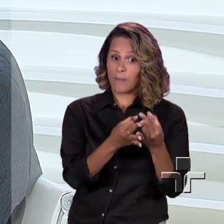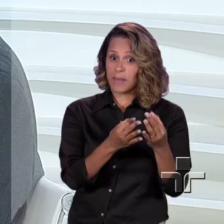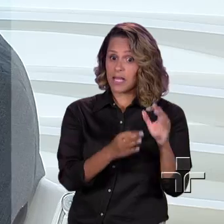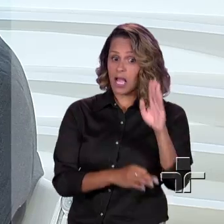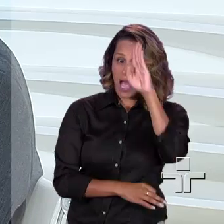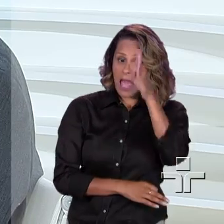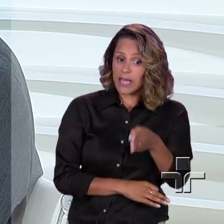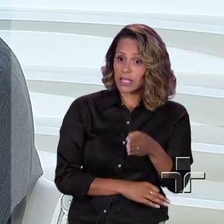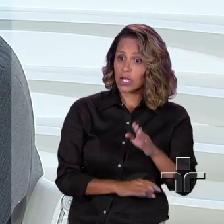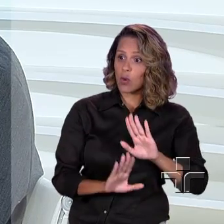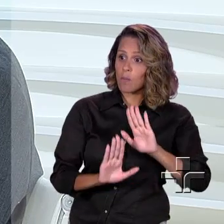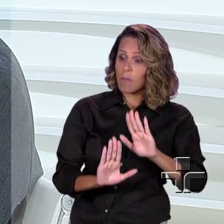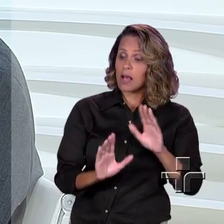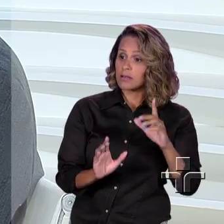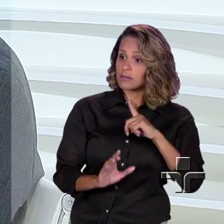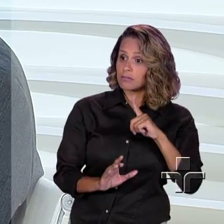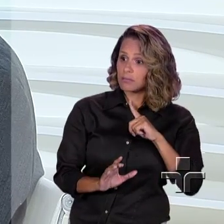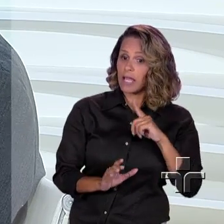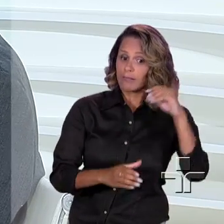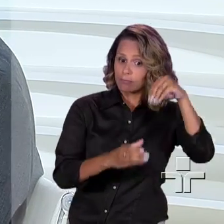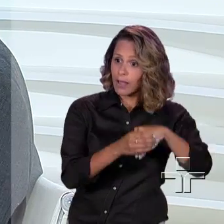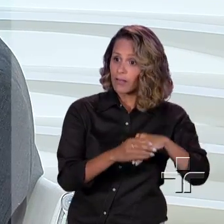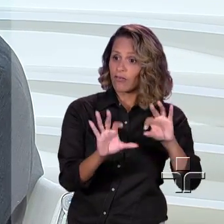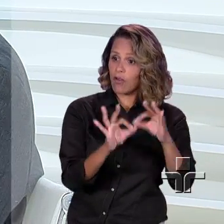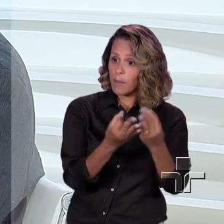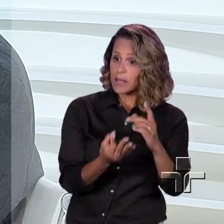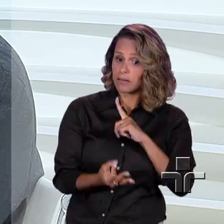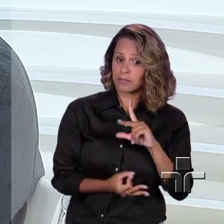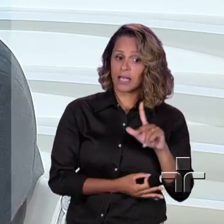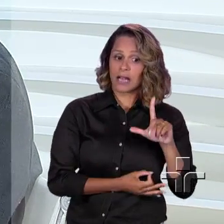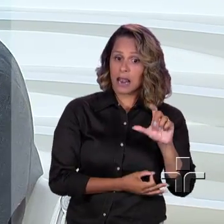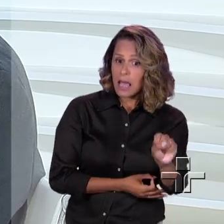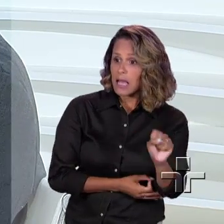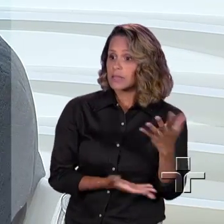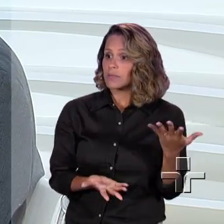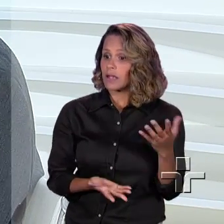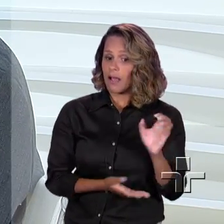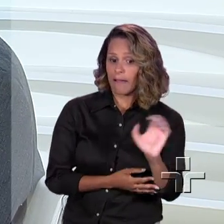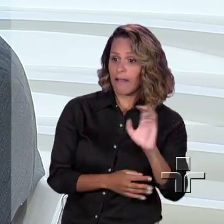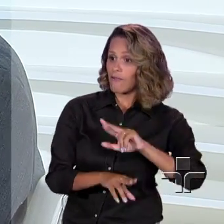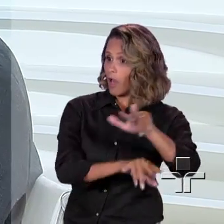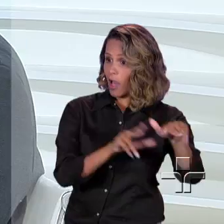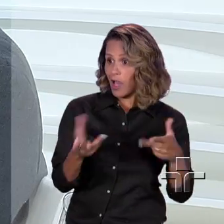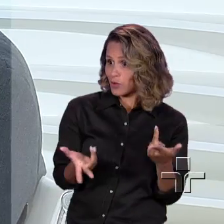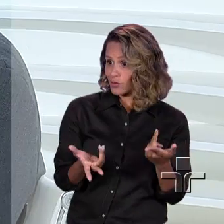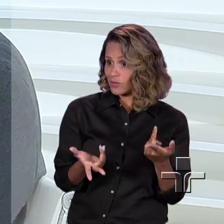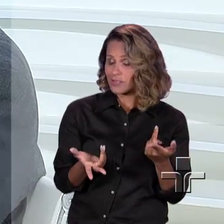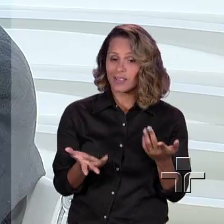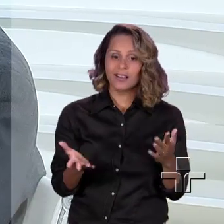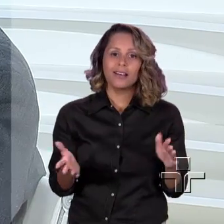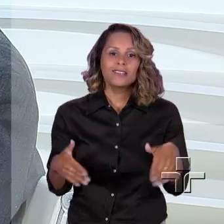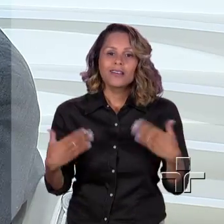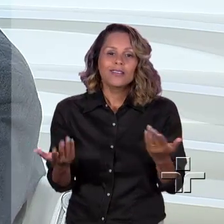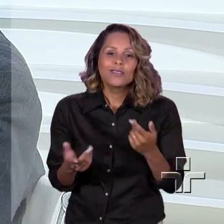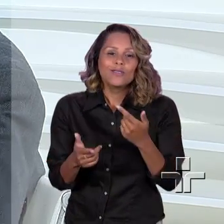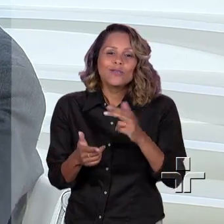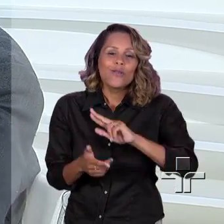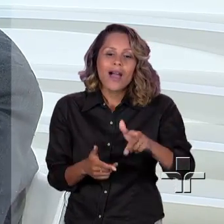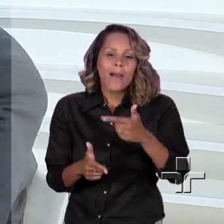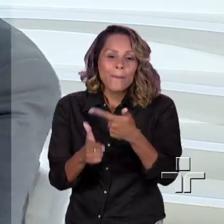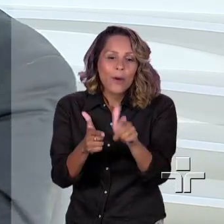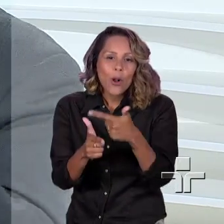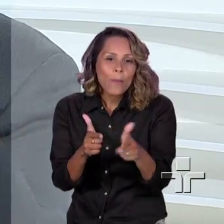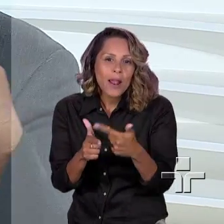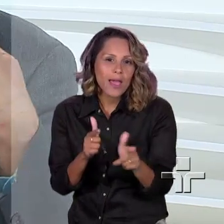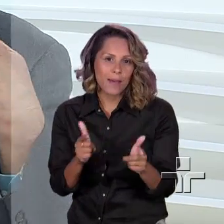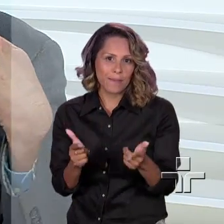os lugares e é um comportamento natural, historicamente natural também. E o problema não é nosso problema, o problema é da